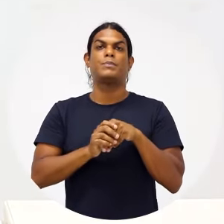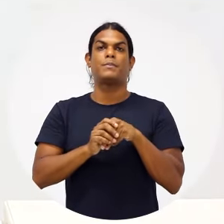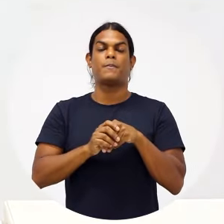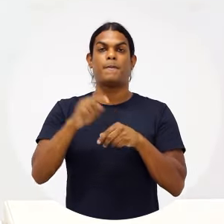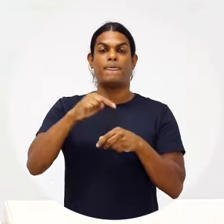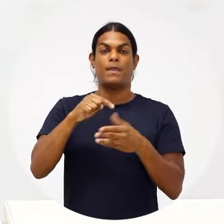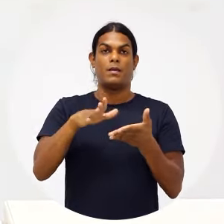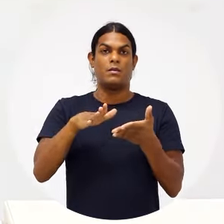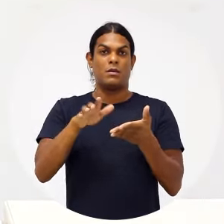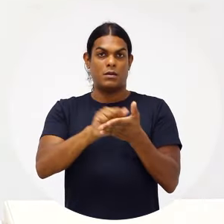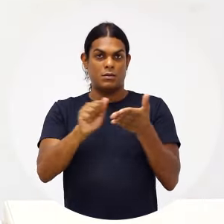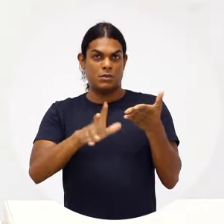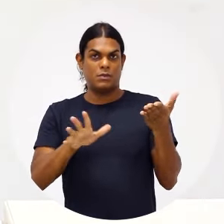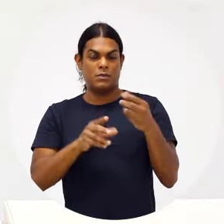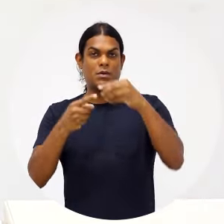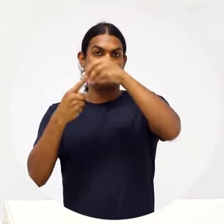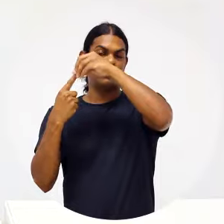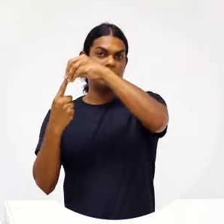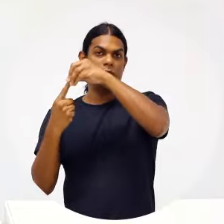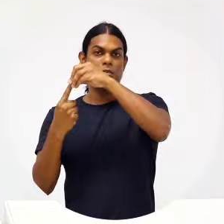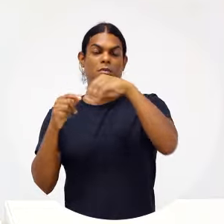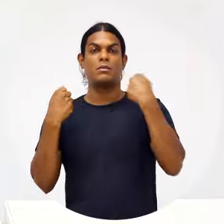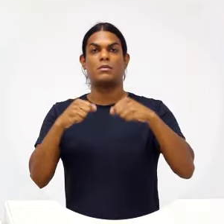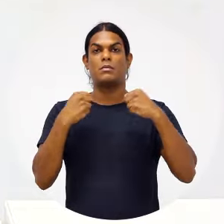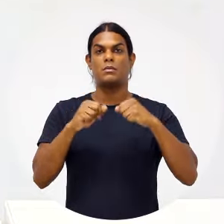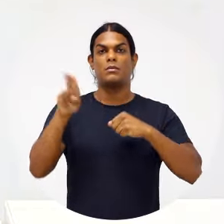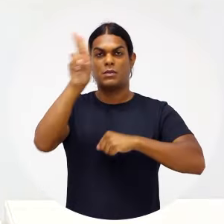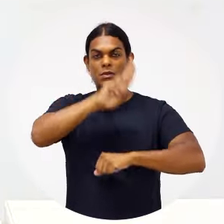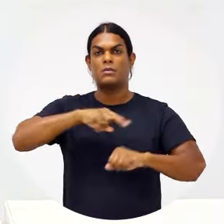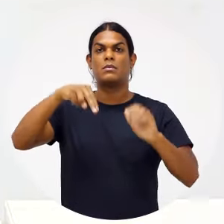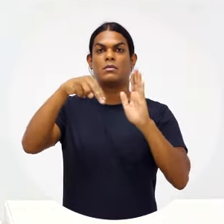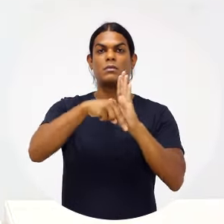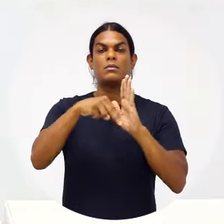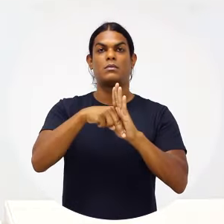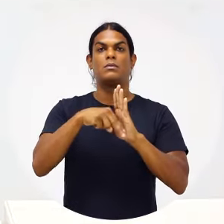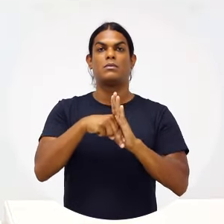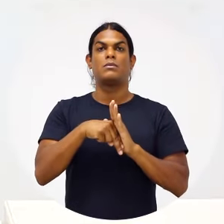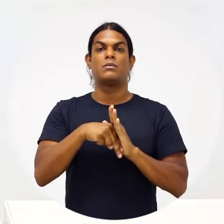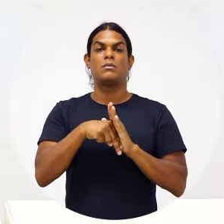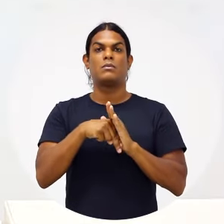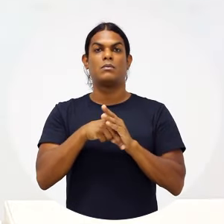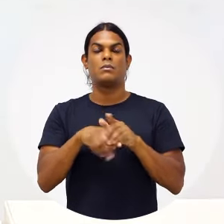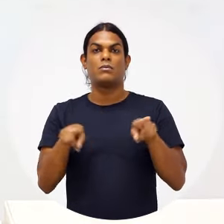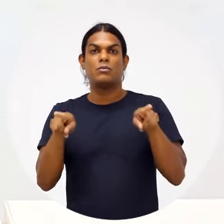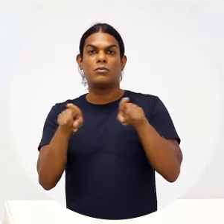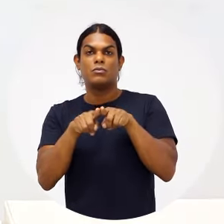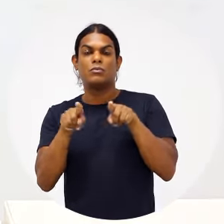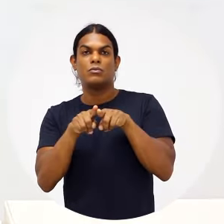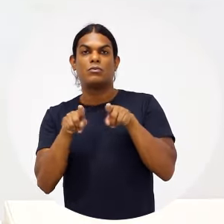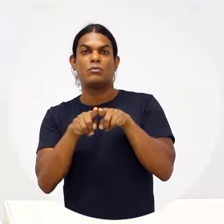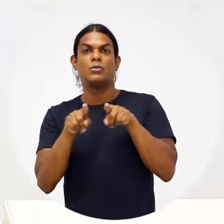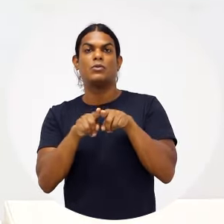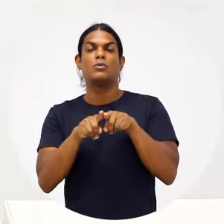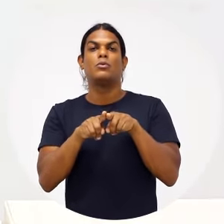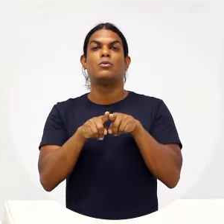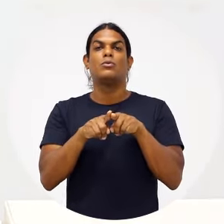principal, elas deverão dimensionar o seu SESMIT em acordo com essa função de maior grau de risco.